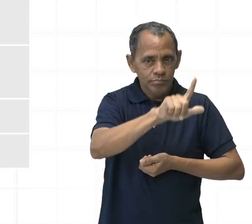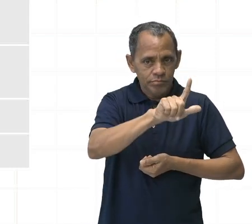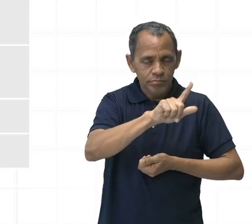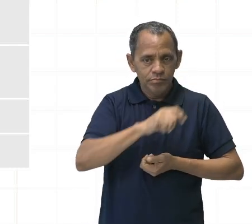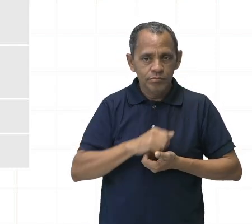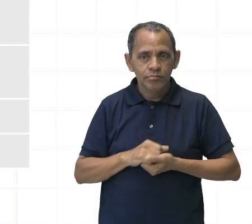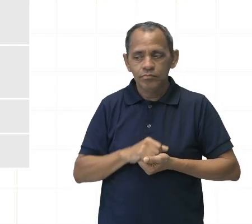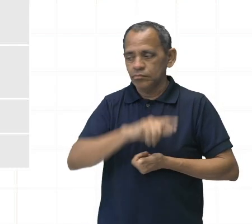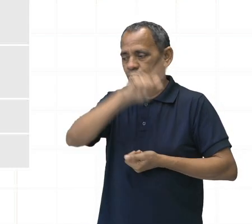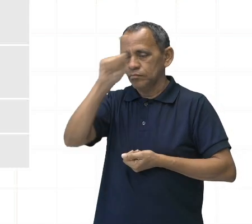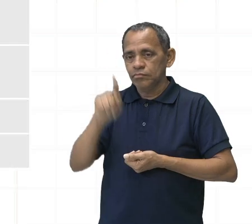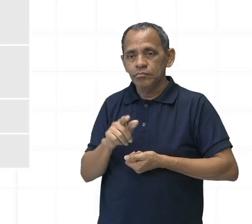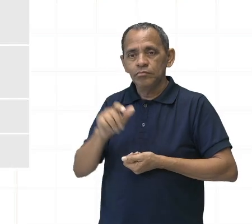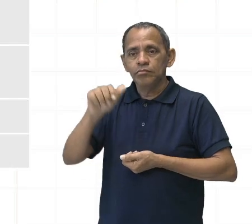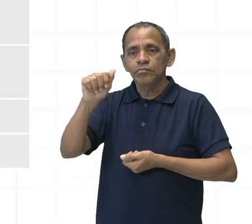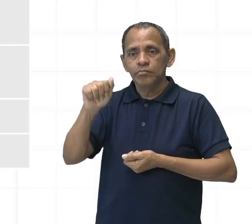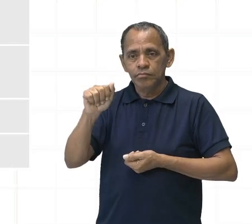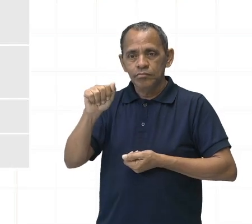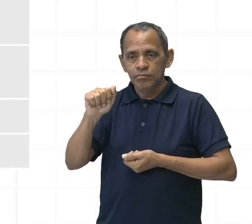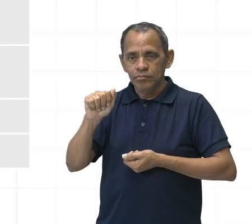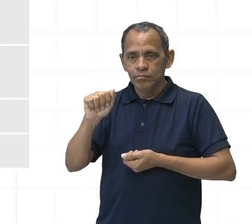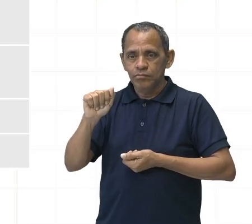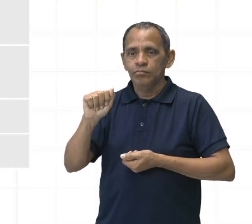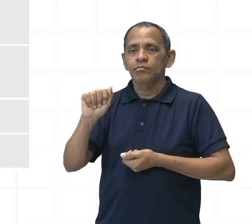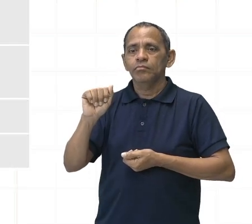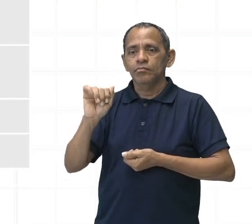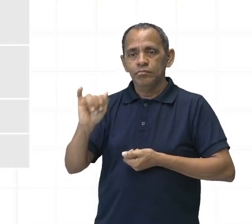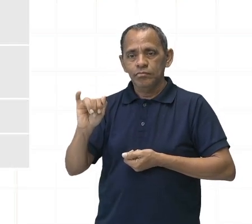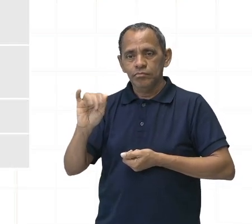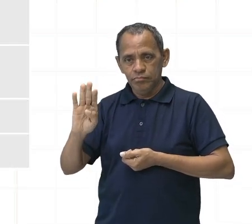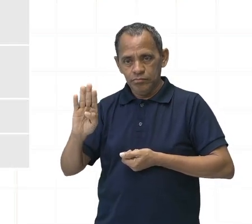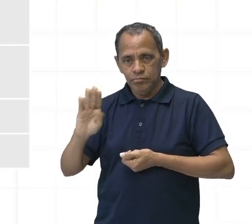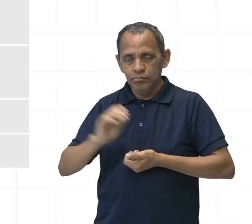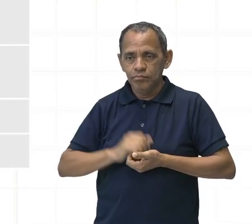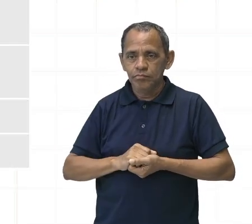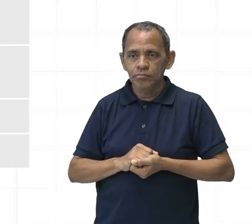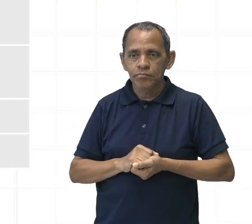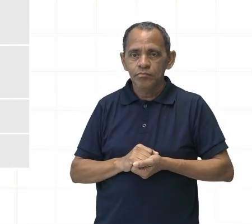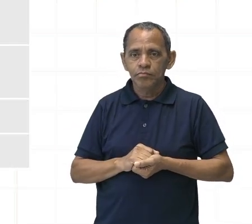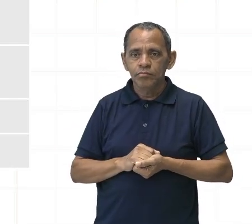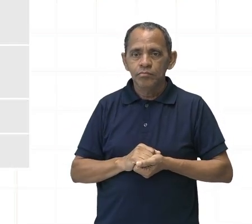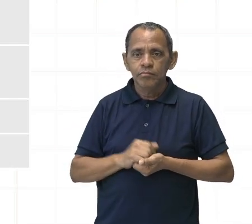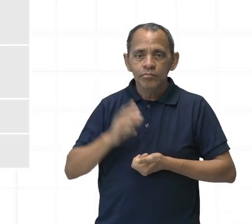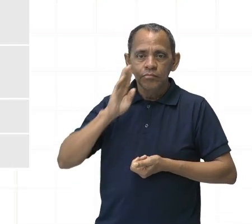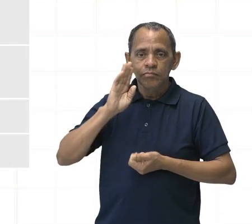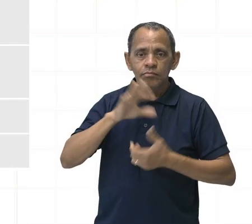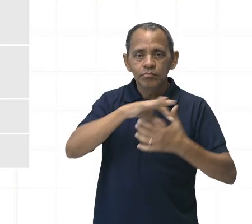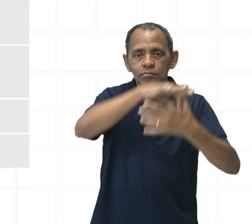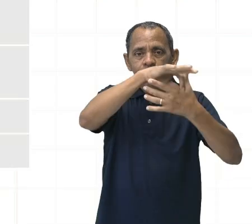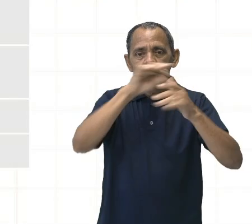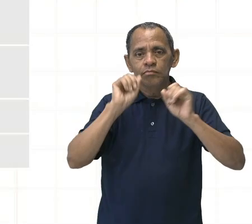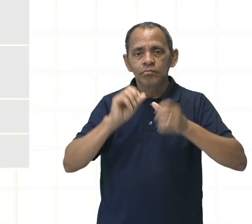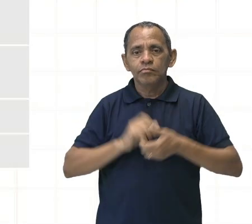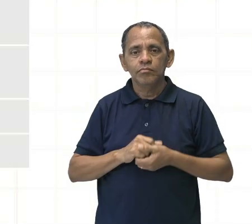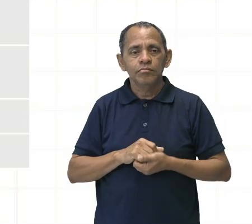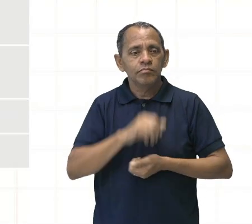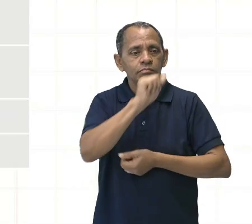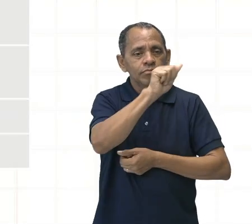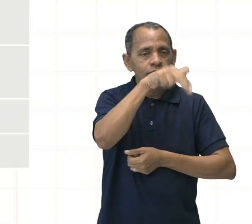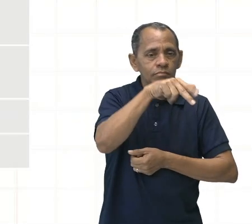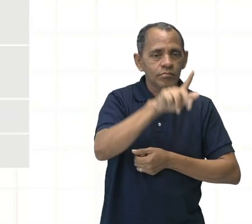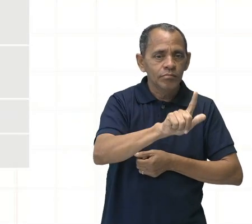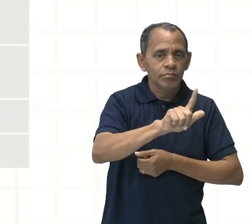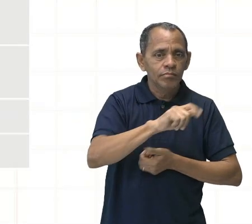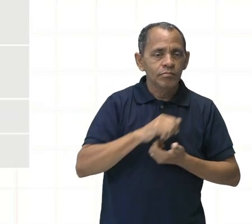ANL, e, de outro lado, a Ação Integralista Brasileira, a AIB. O principal líder da